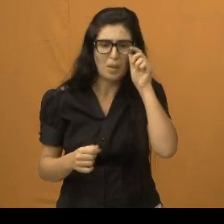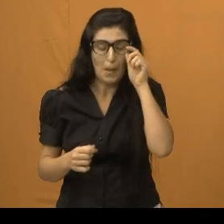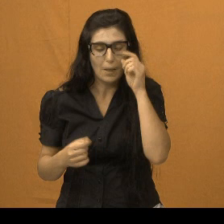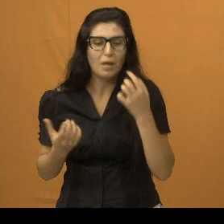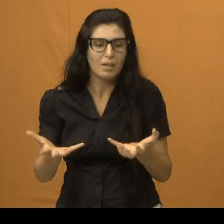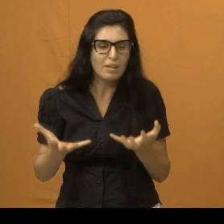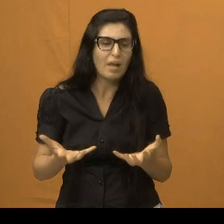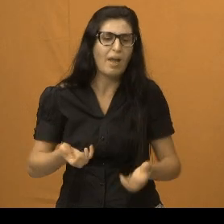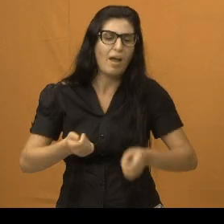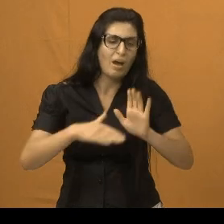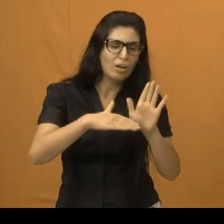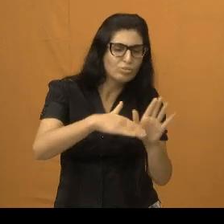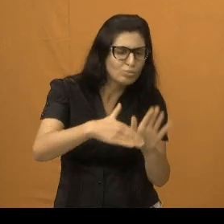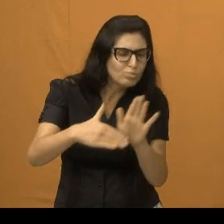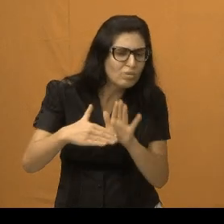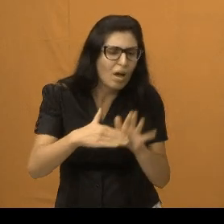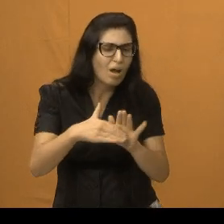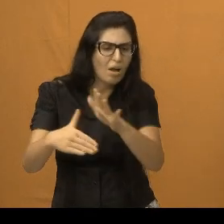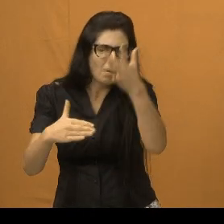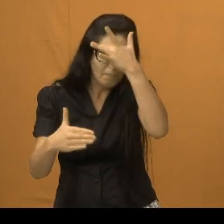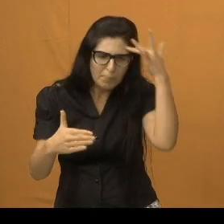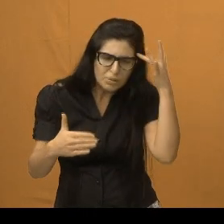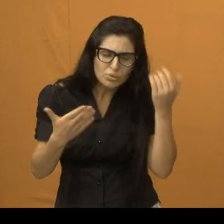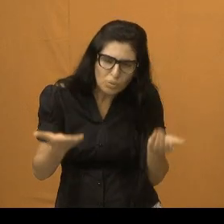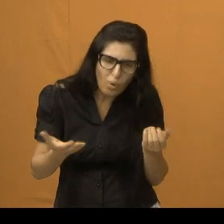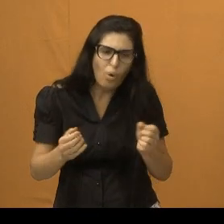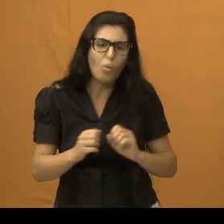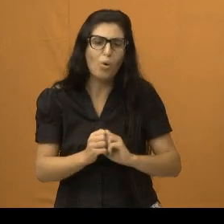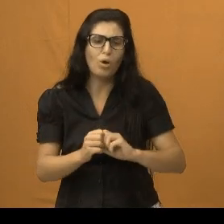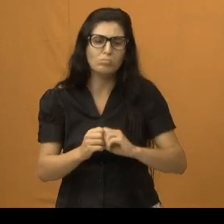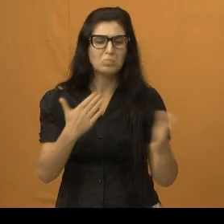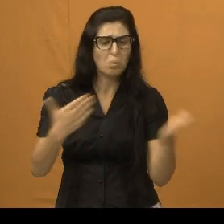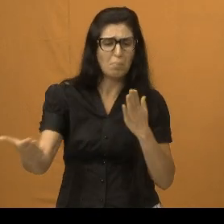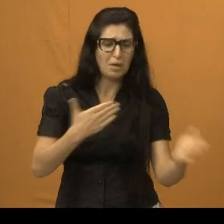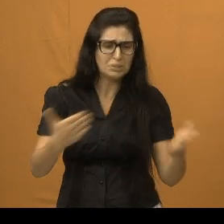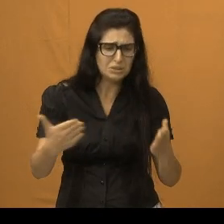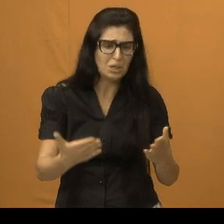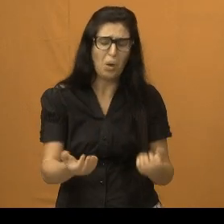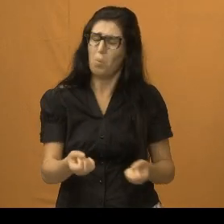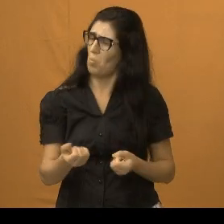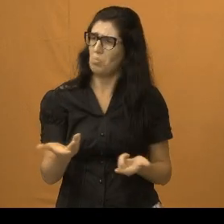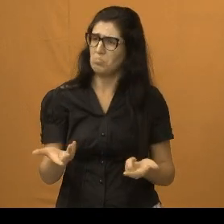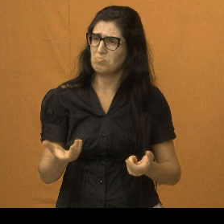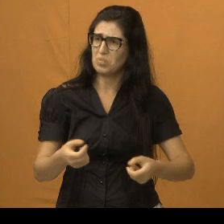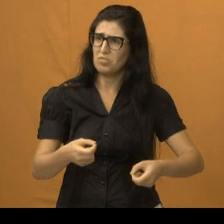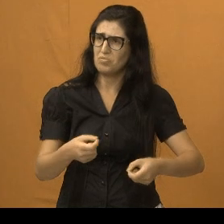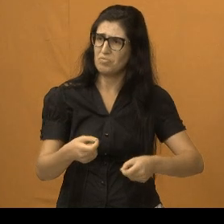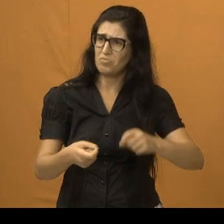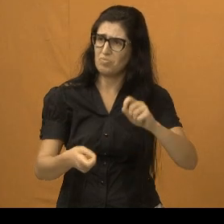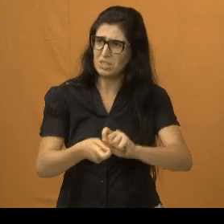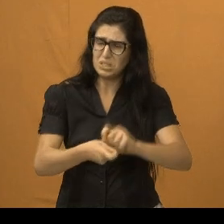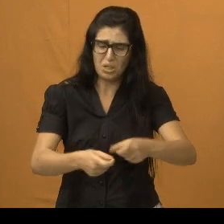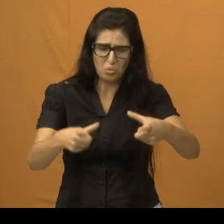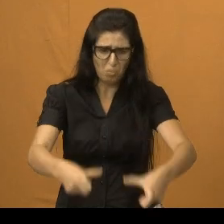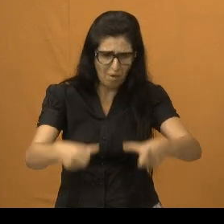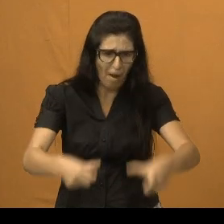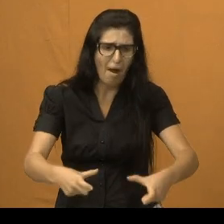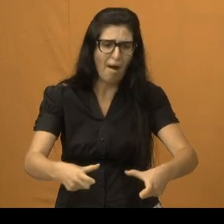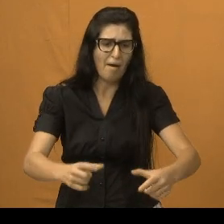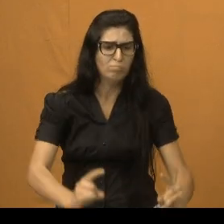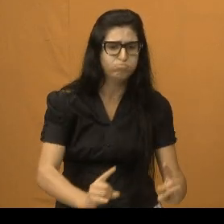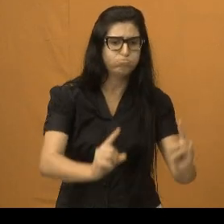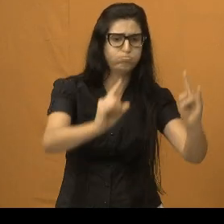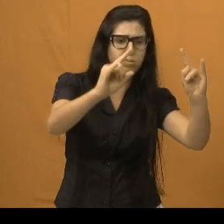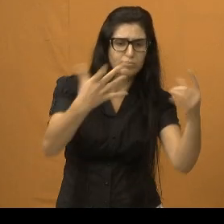a população, que era mais necessária, do que investimentos para esse momento. Então, por isso, teve a arrecadação